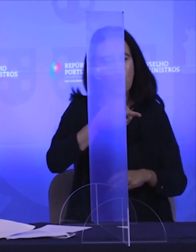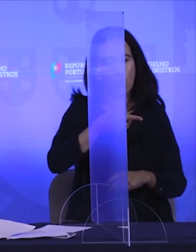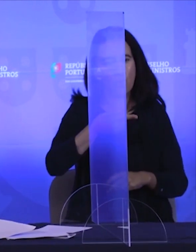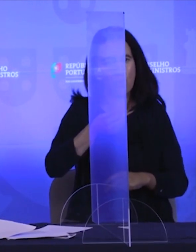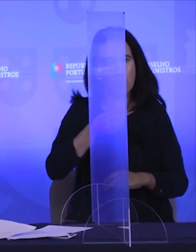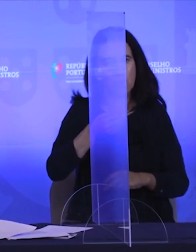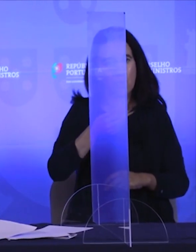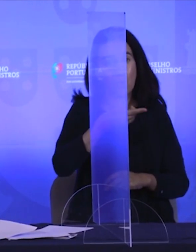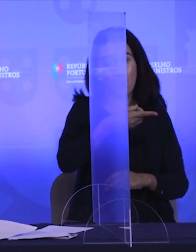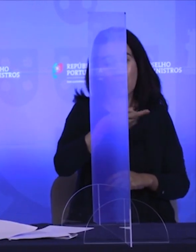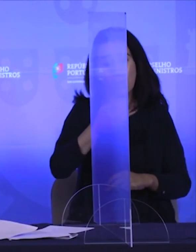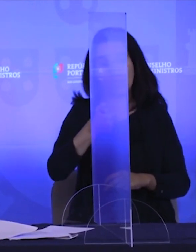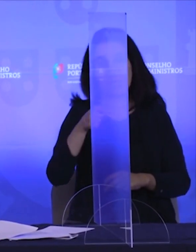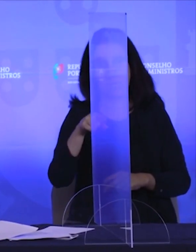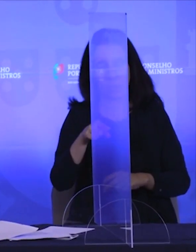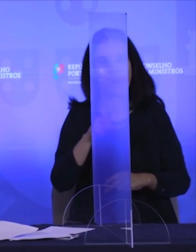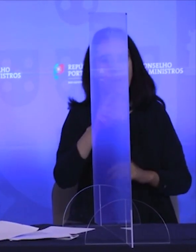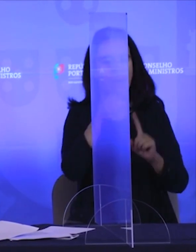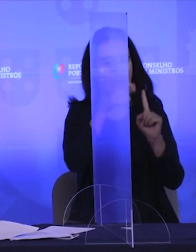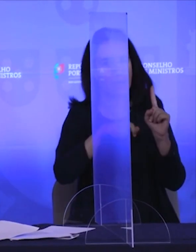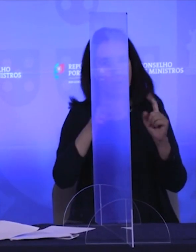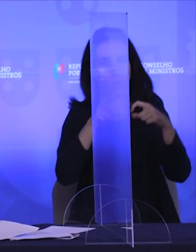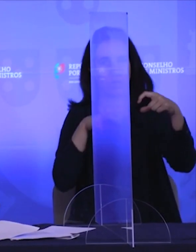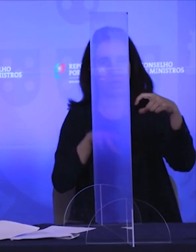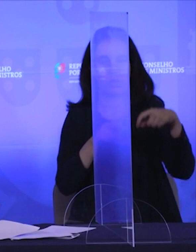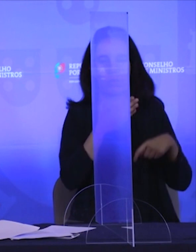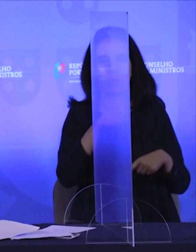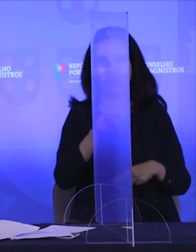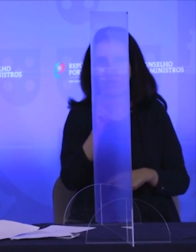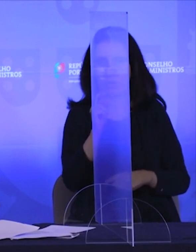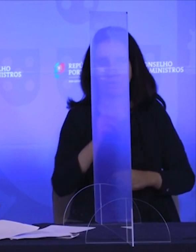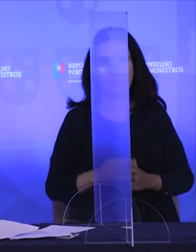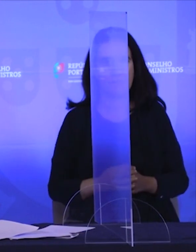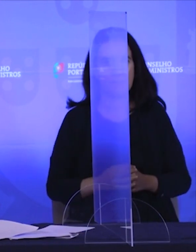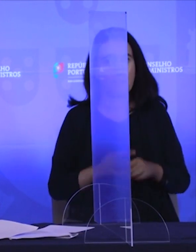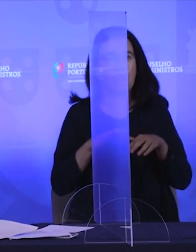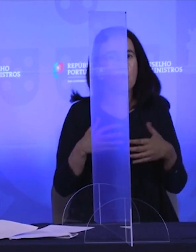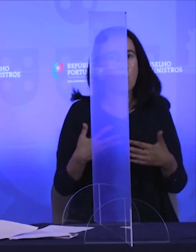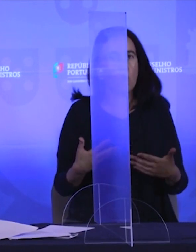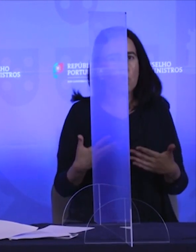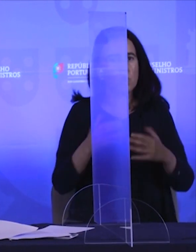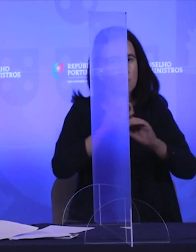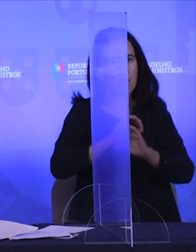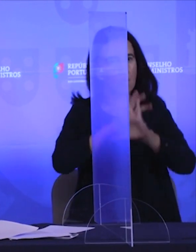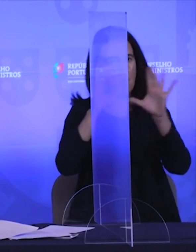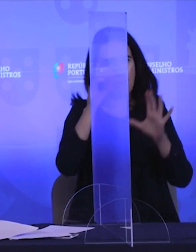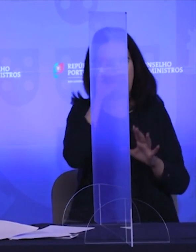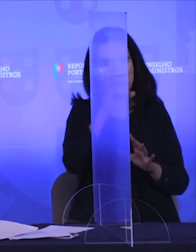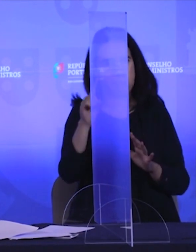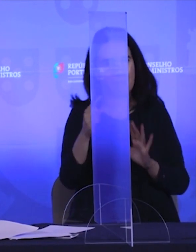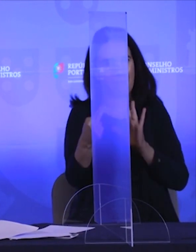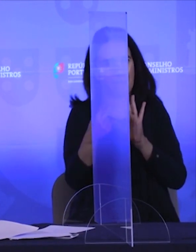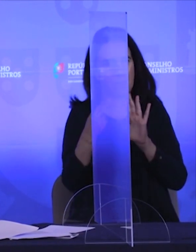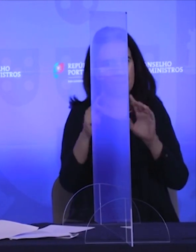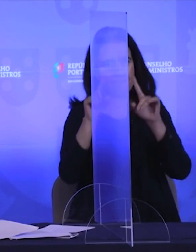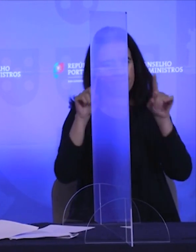90,5 e um R para o continente de 1,13. Estamos hoje, claramente, como podem ver na